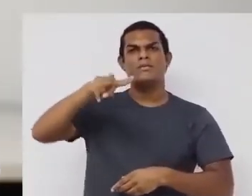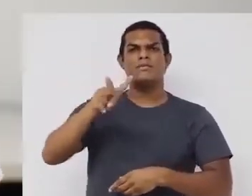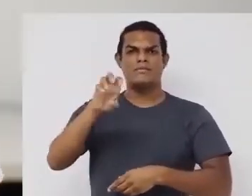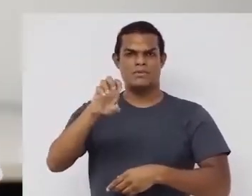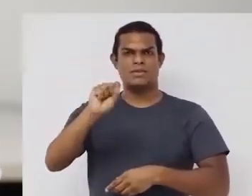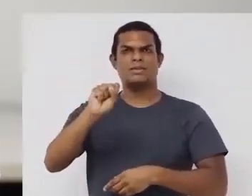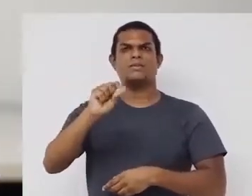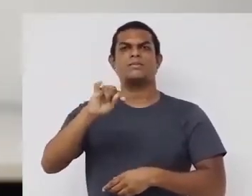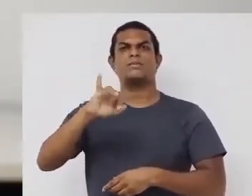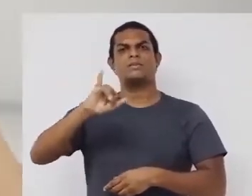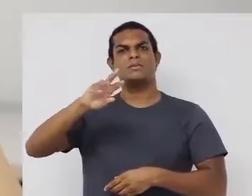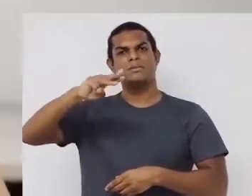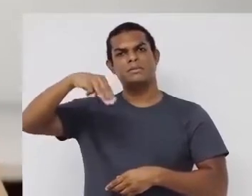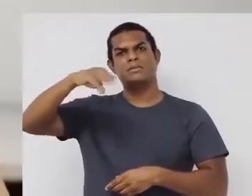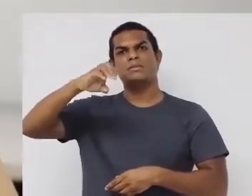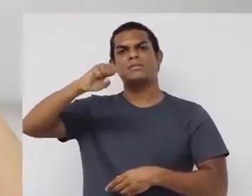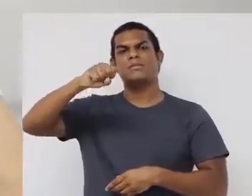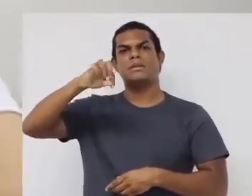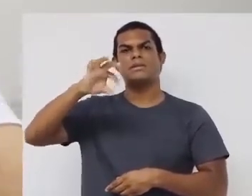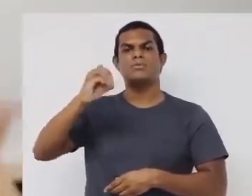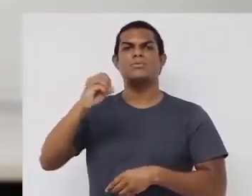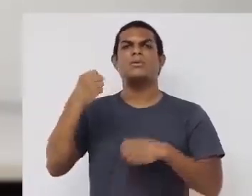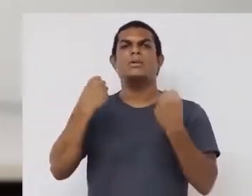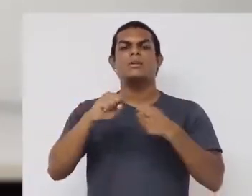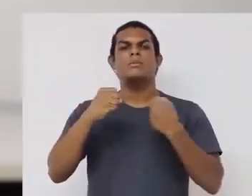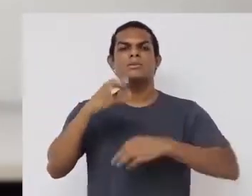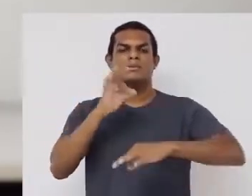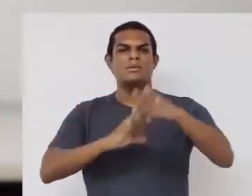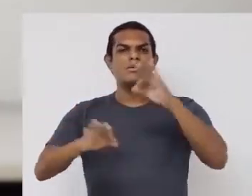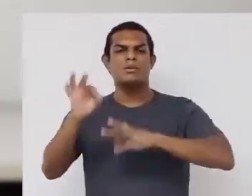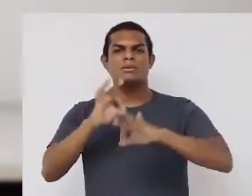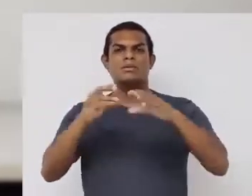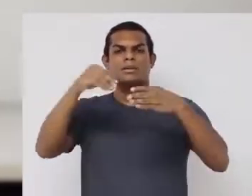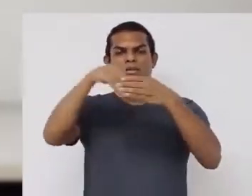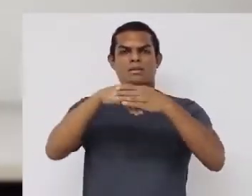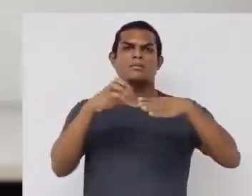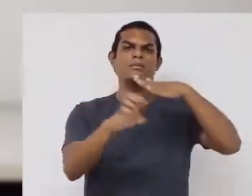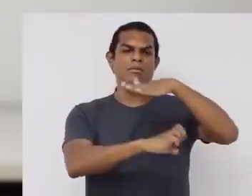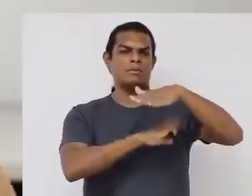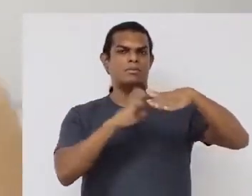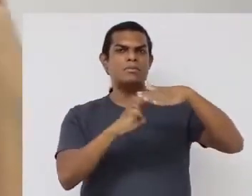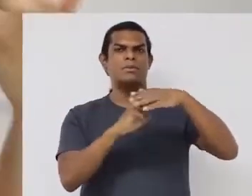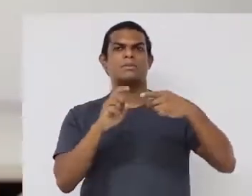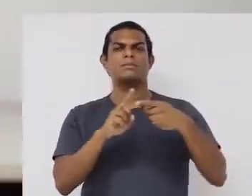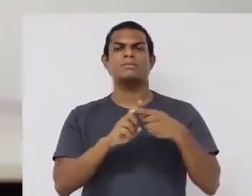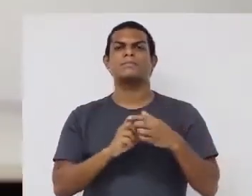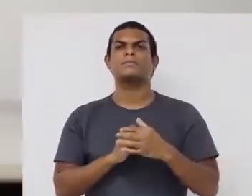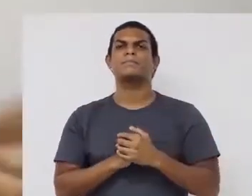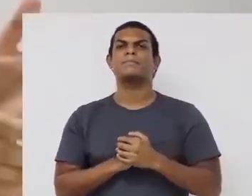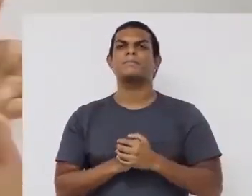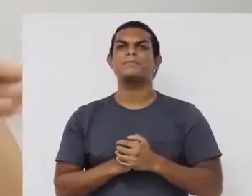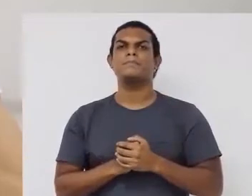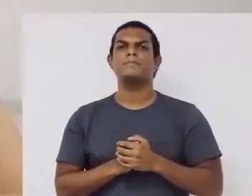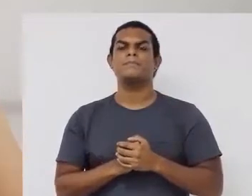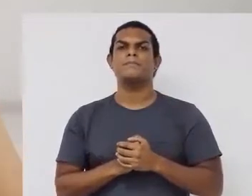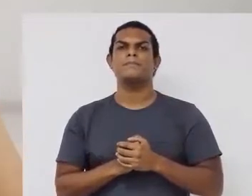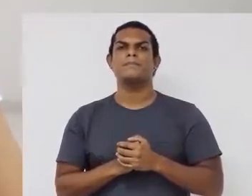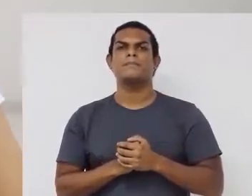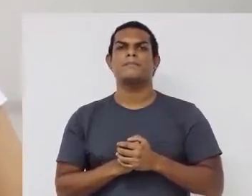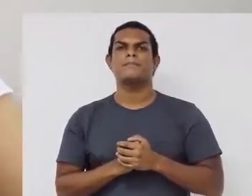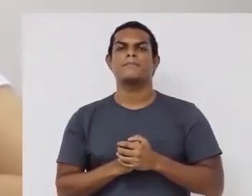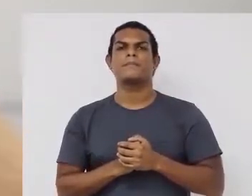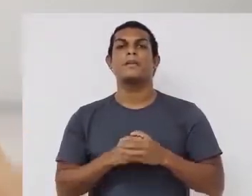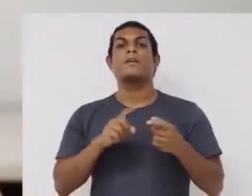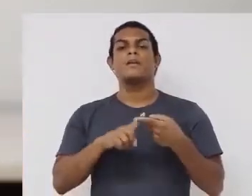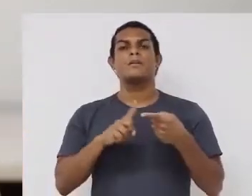eu tenho que contabilizar dentro da empresa, e finalmente o que é custo de oportunidade, que é o valor que eu